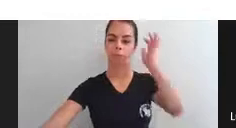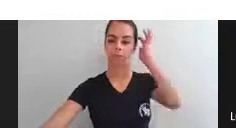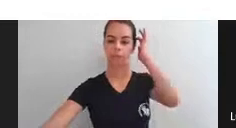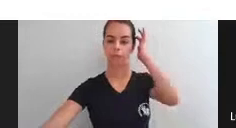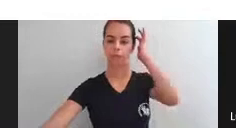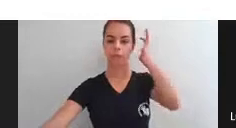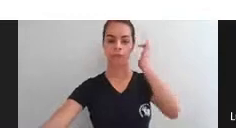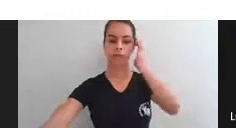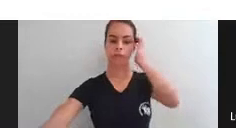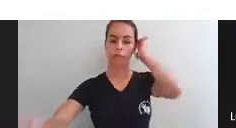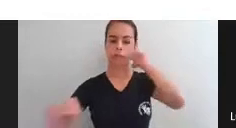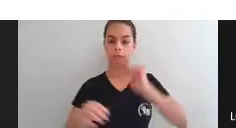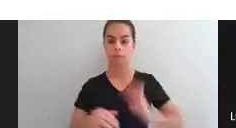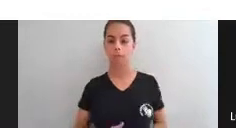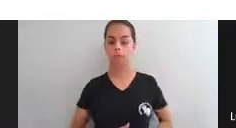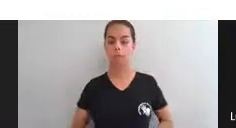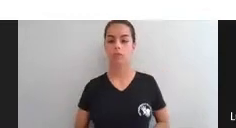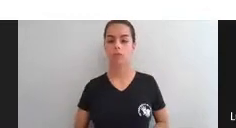É,